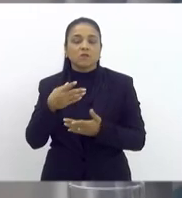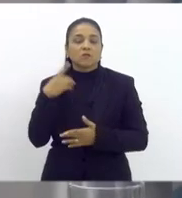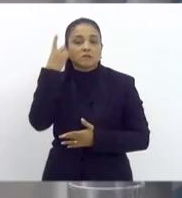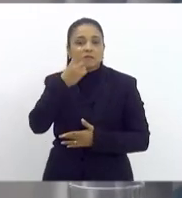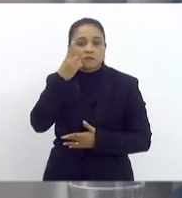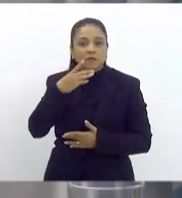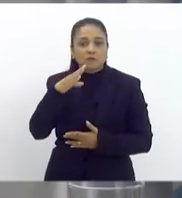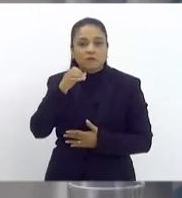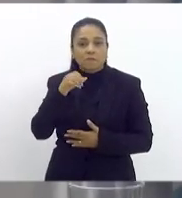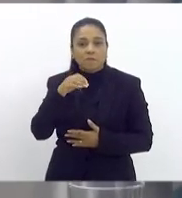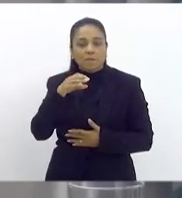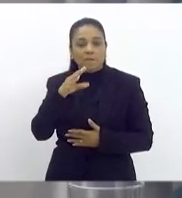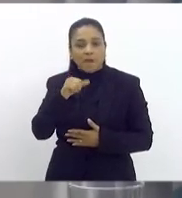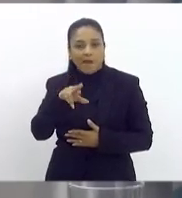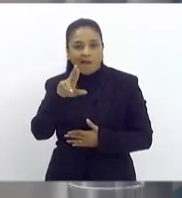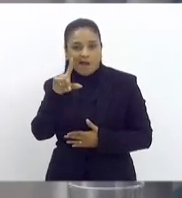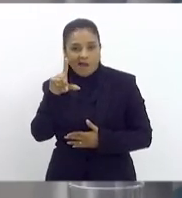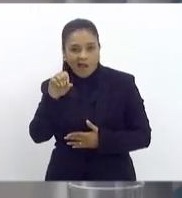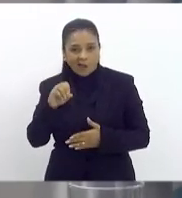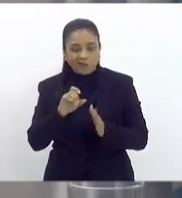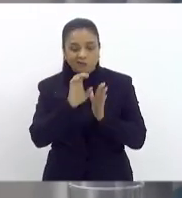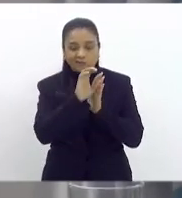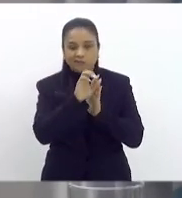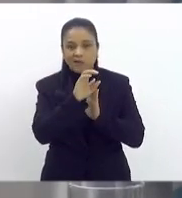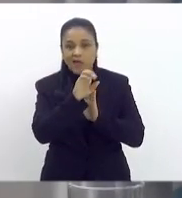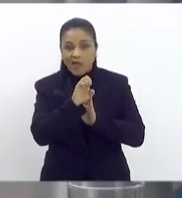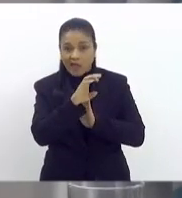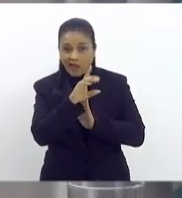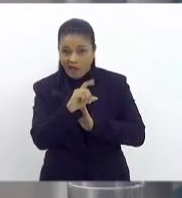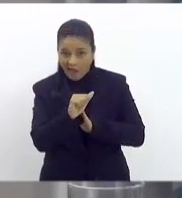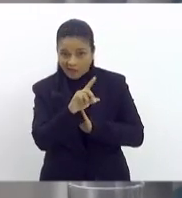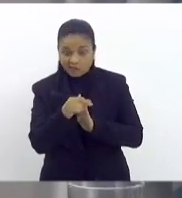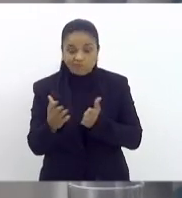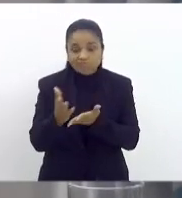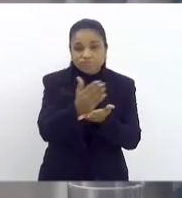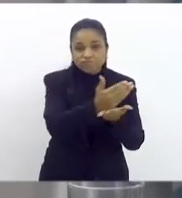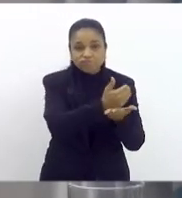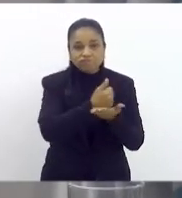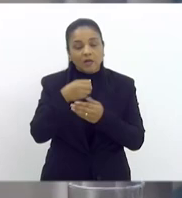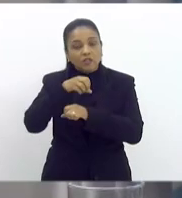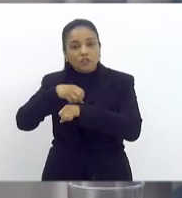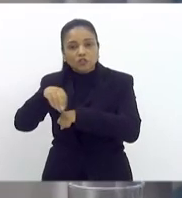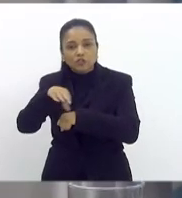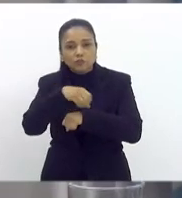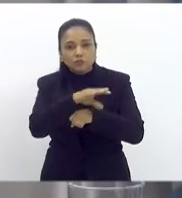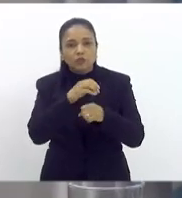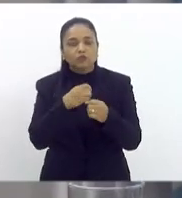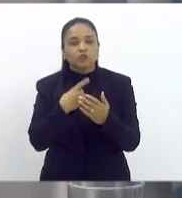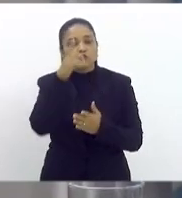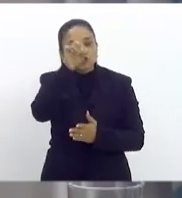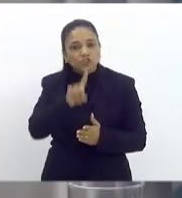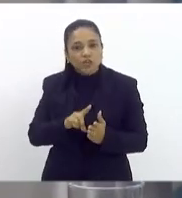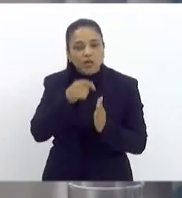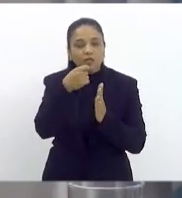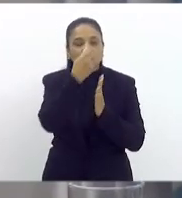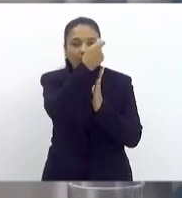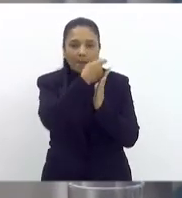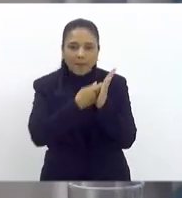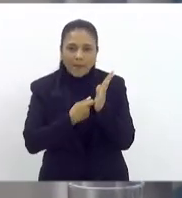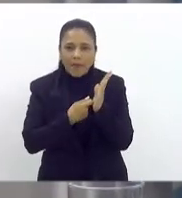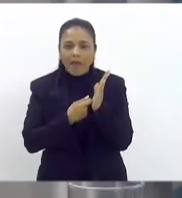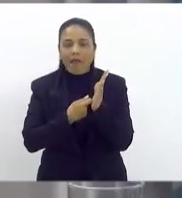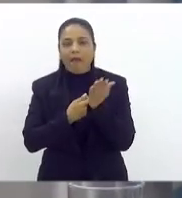Macedo com relação aos objetivos do ECAD, como é feita a arrecadação, a sua formação, como é feita a distribuição de direitos autorais, o tabelamento disso e